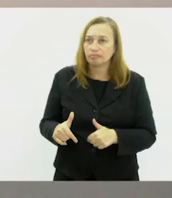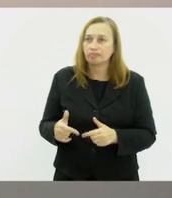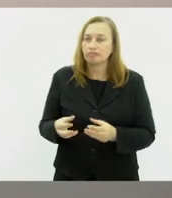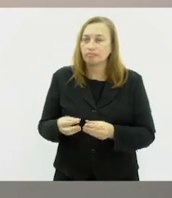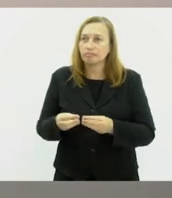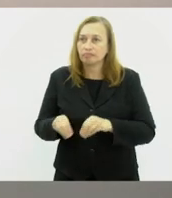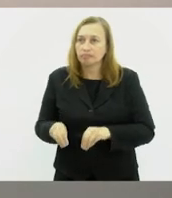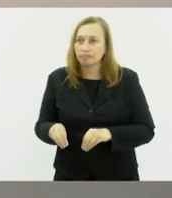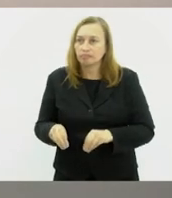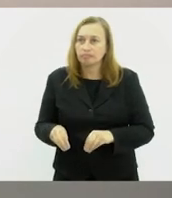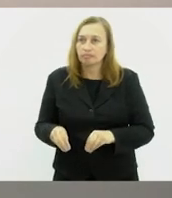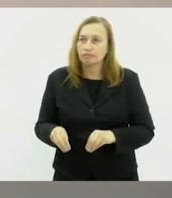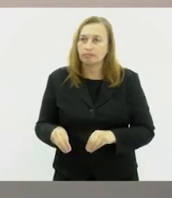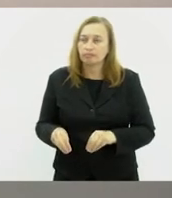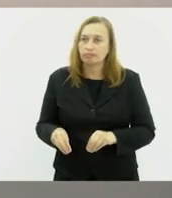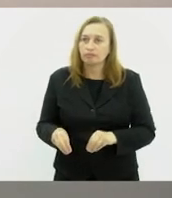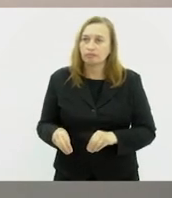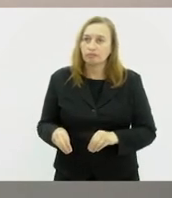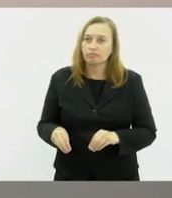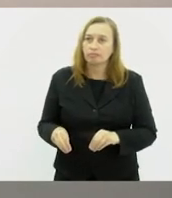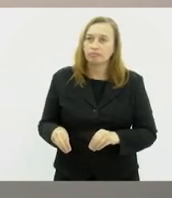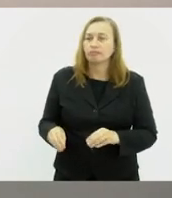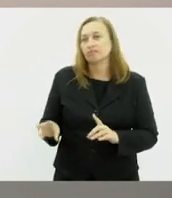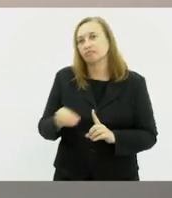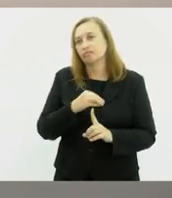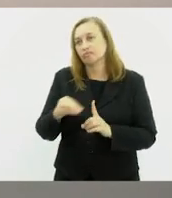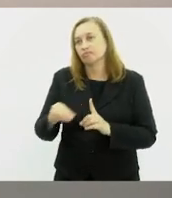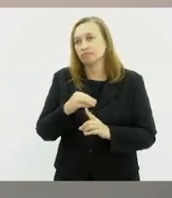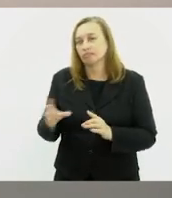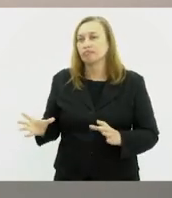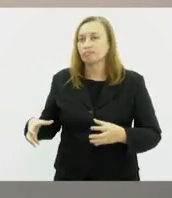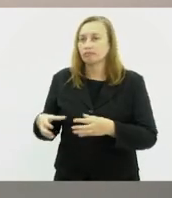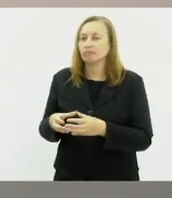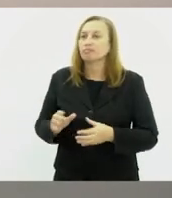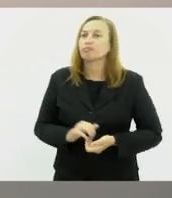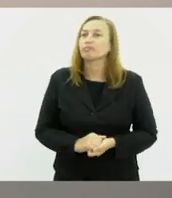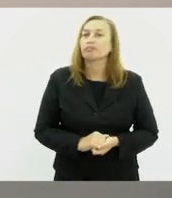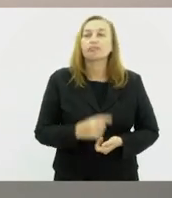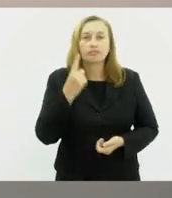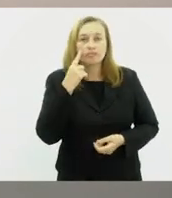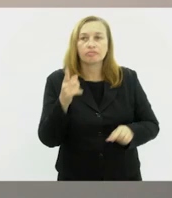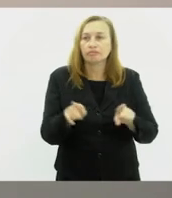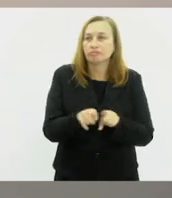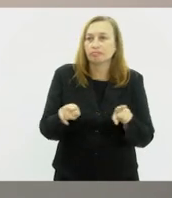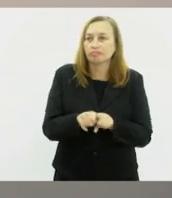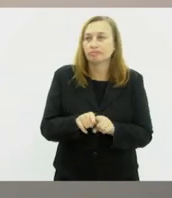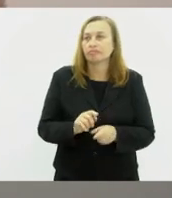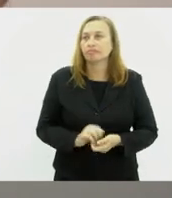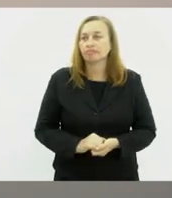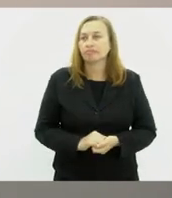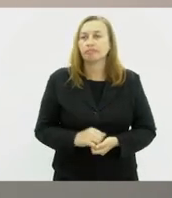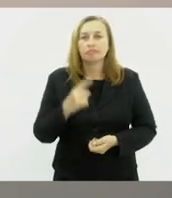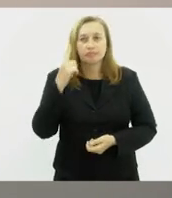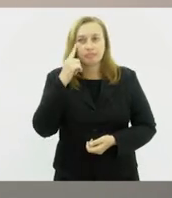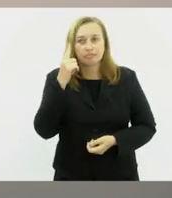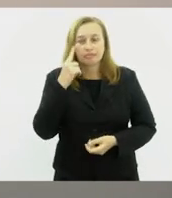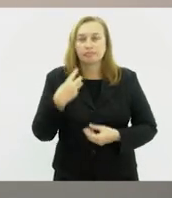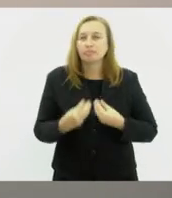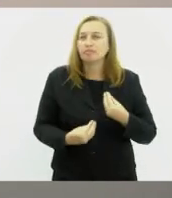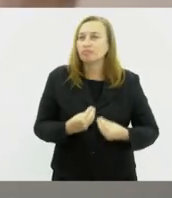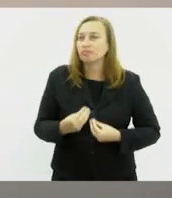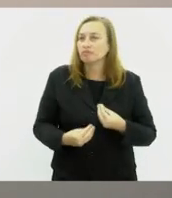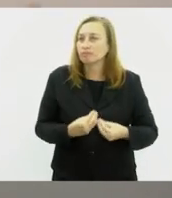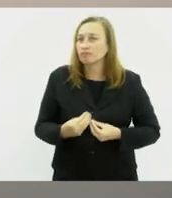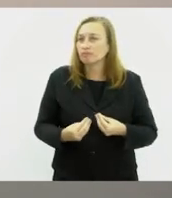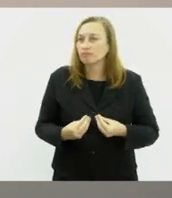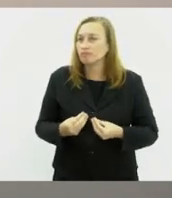eh sobre essa população que é mais vulnerabiliza né e a gente também tem que eh eh refletir como a